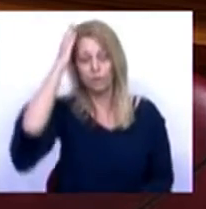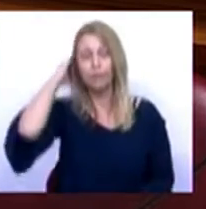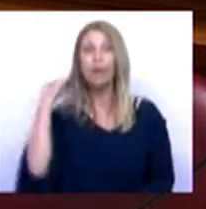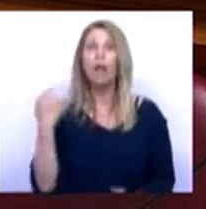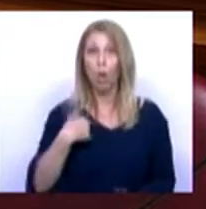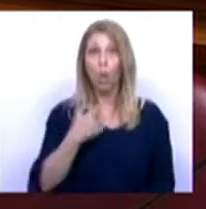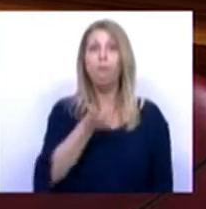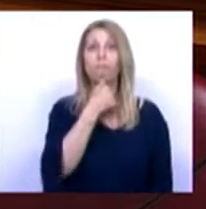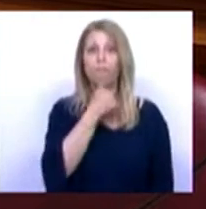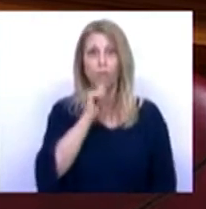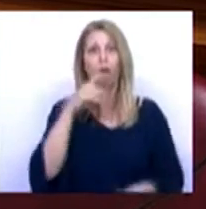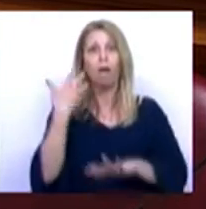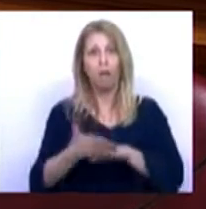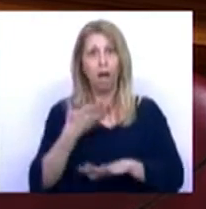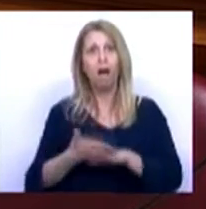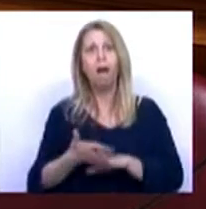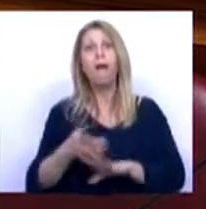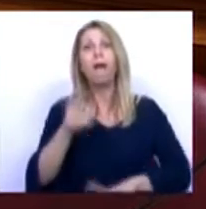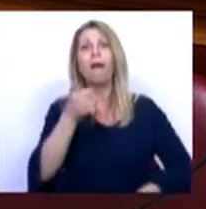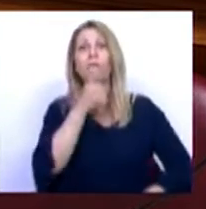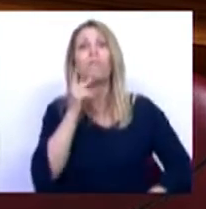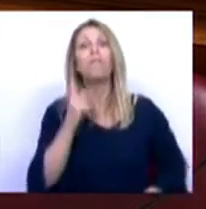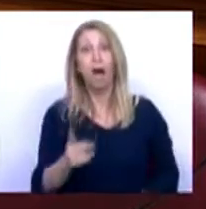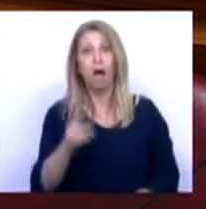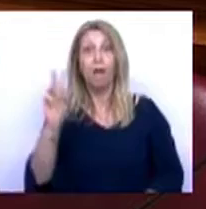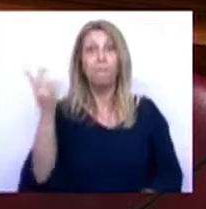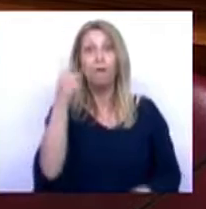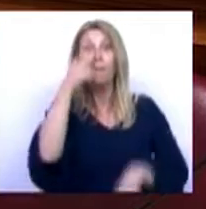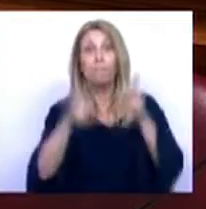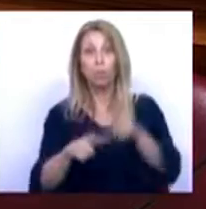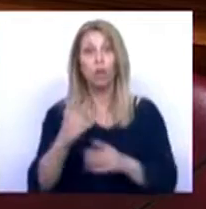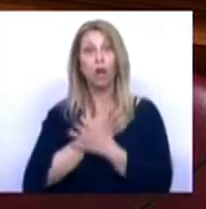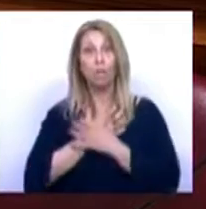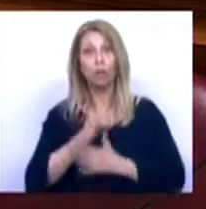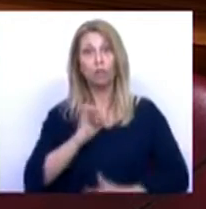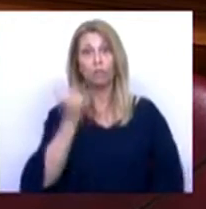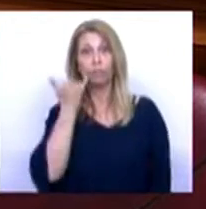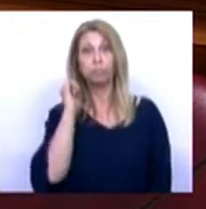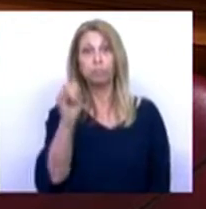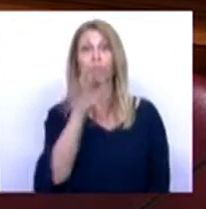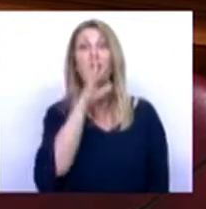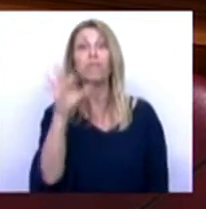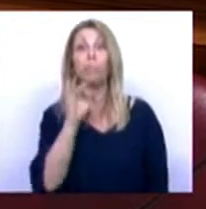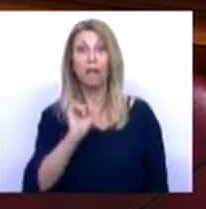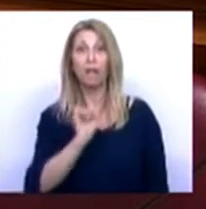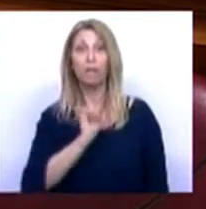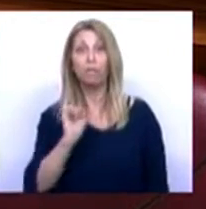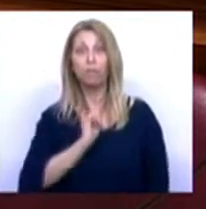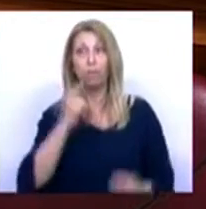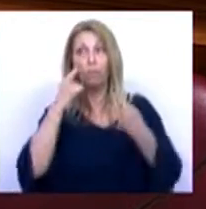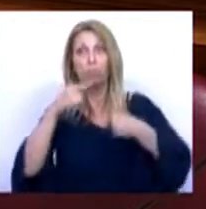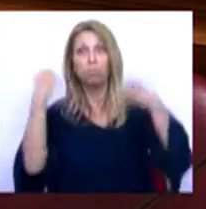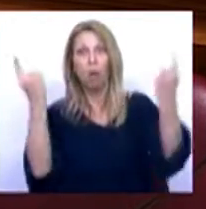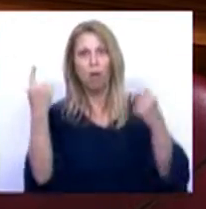fui violada por duas pessoas, os meus amigos ligaram para a minha família e expuseram-me. Eu